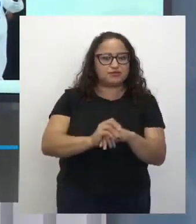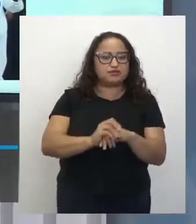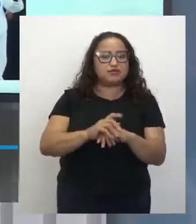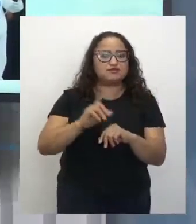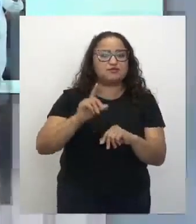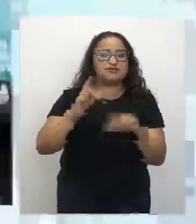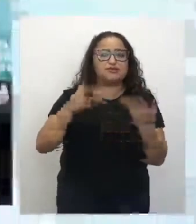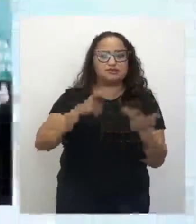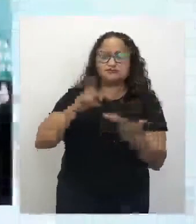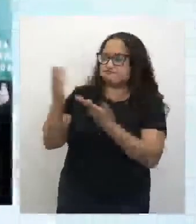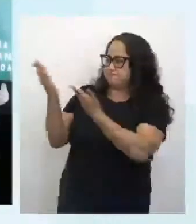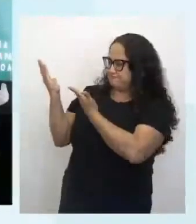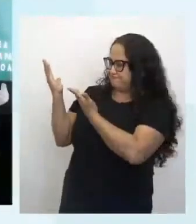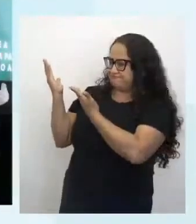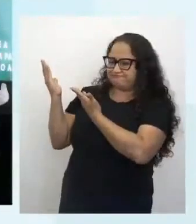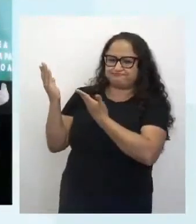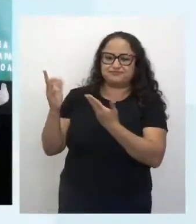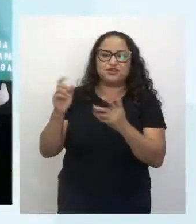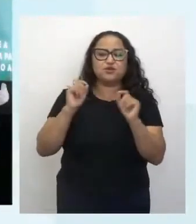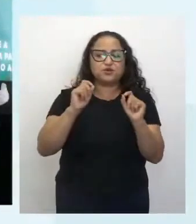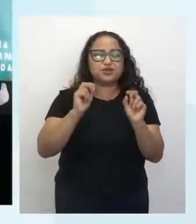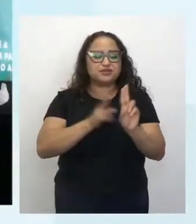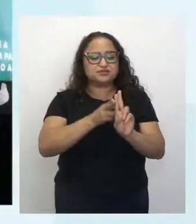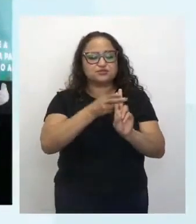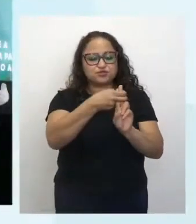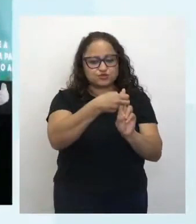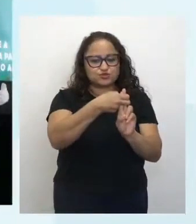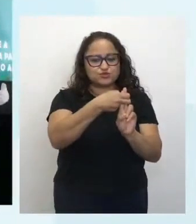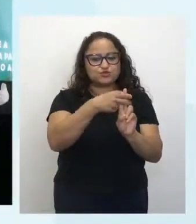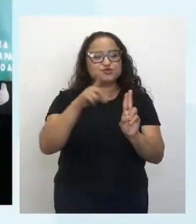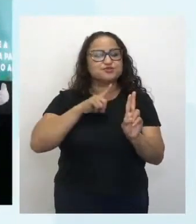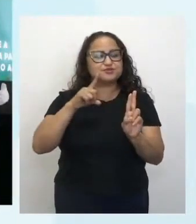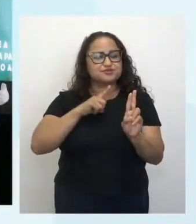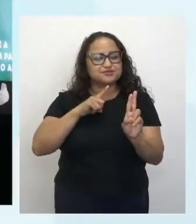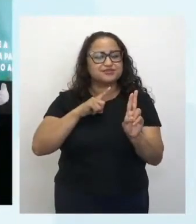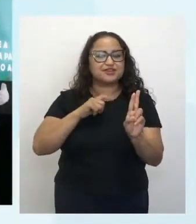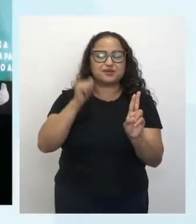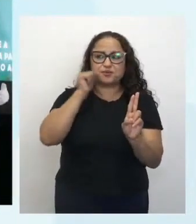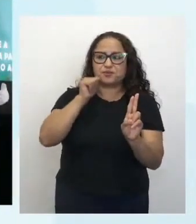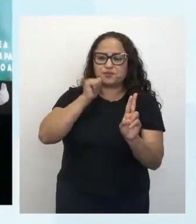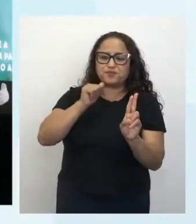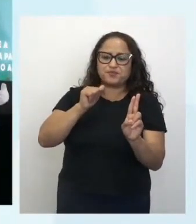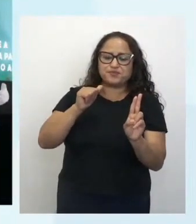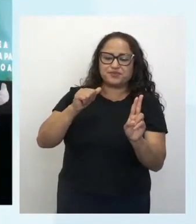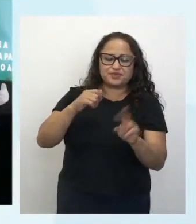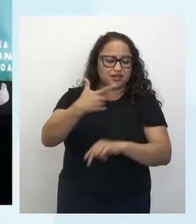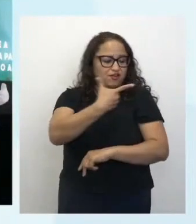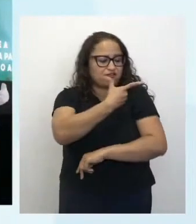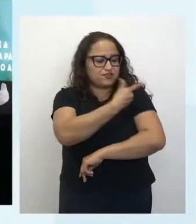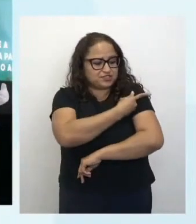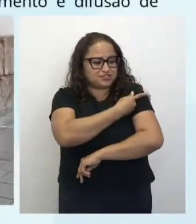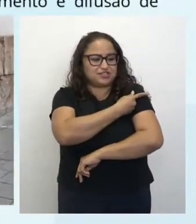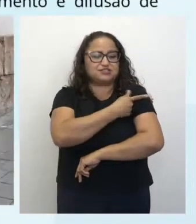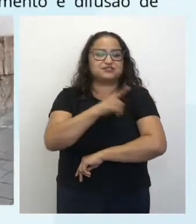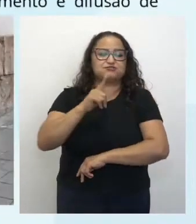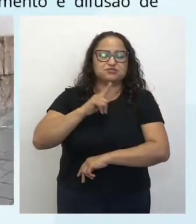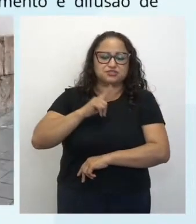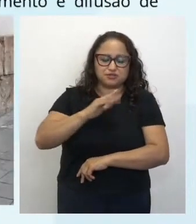a imagenzinha aí do Zé Gotinha, né? Que é o mascote, né, da vacinação contra a poliomielite aqui no Brasil, tá